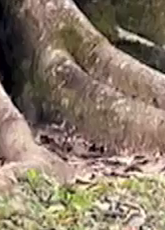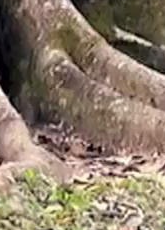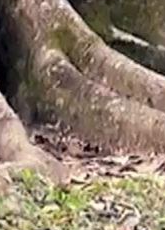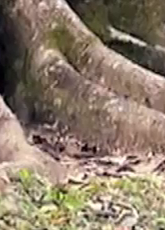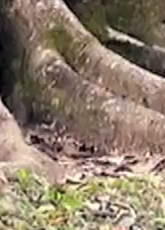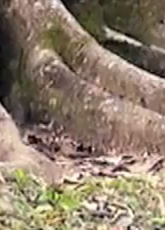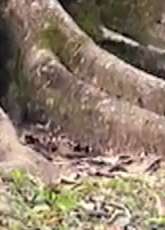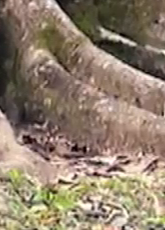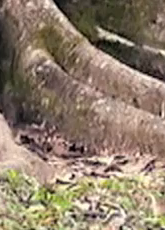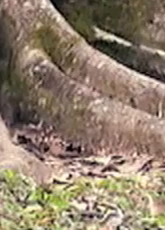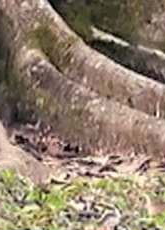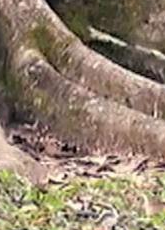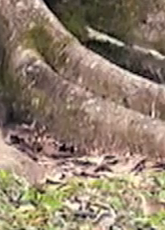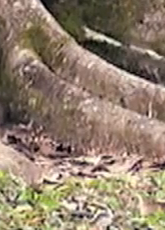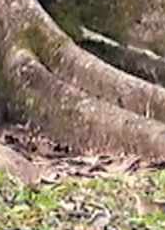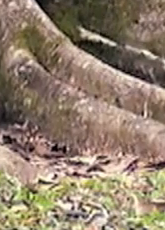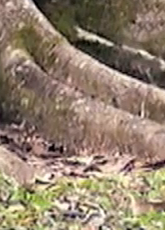Música